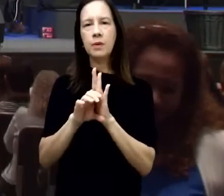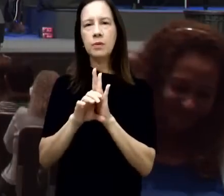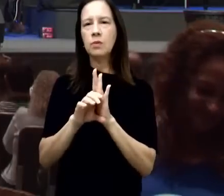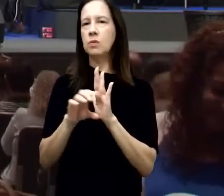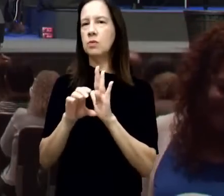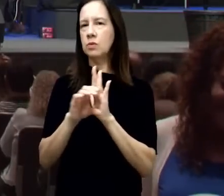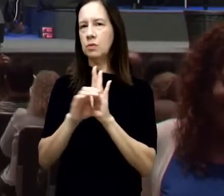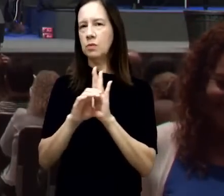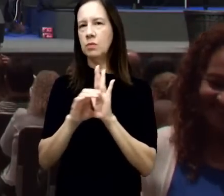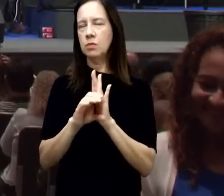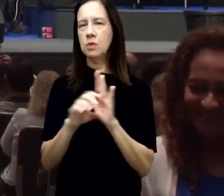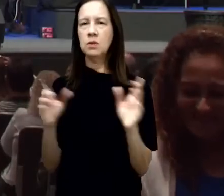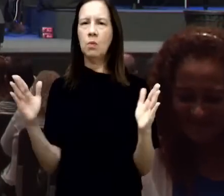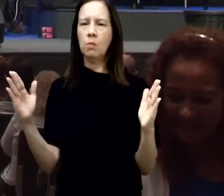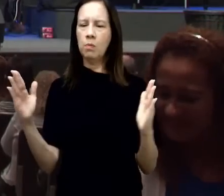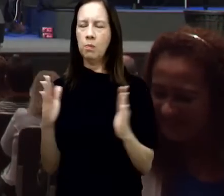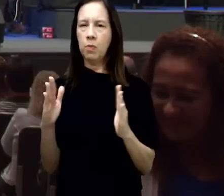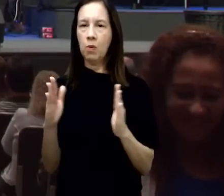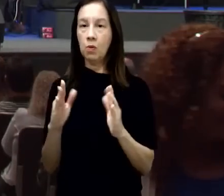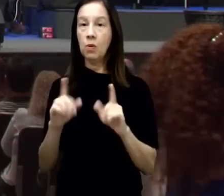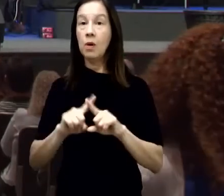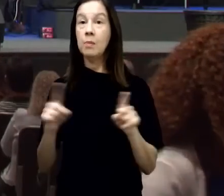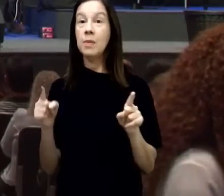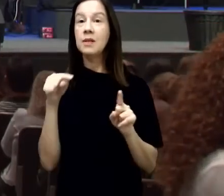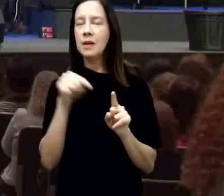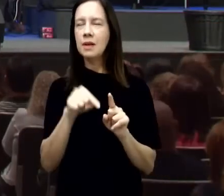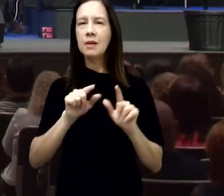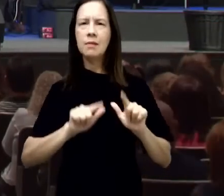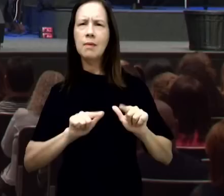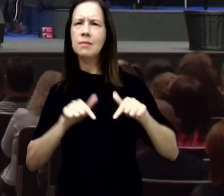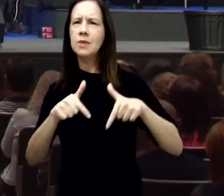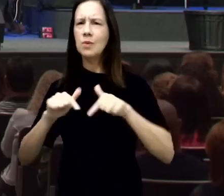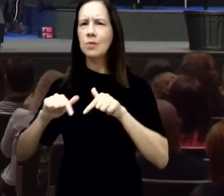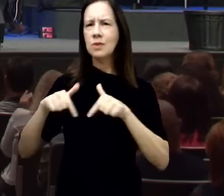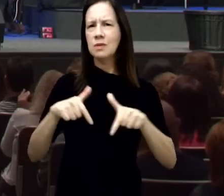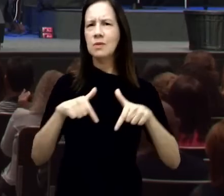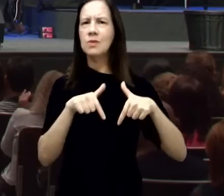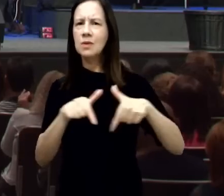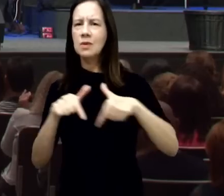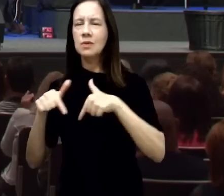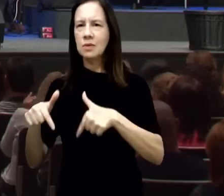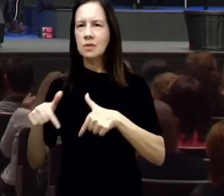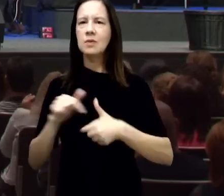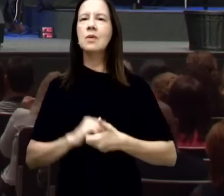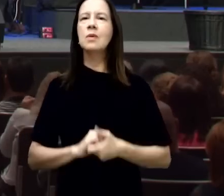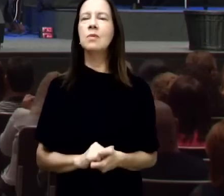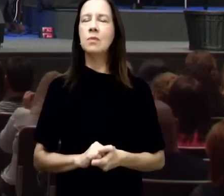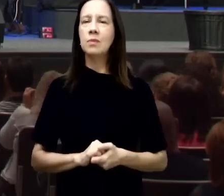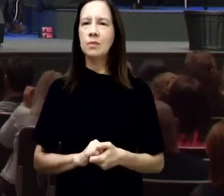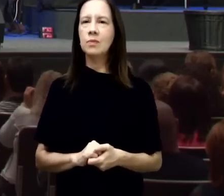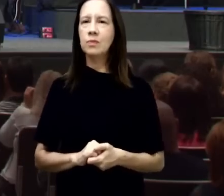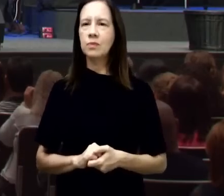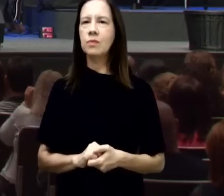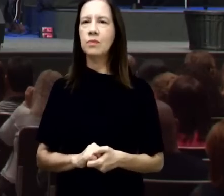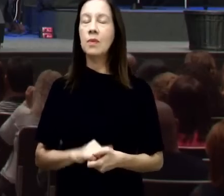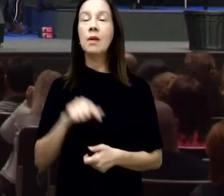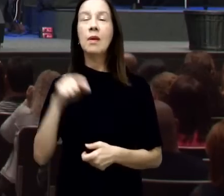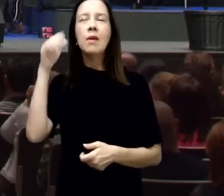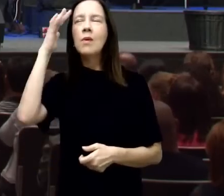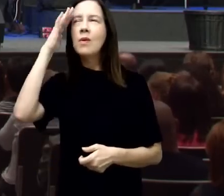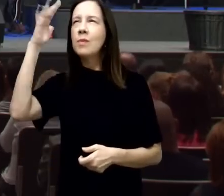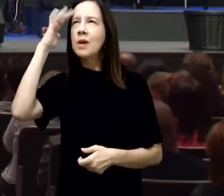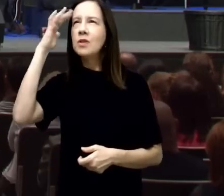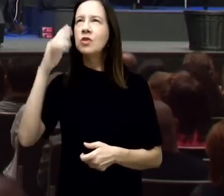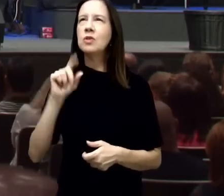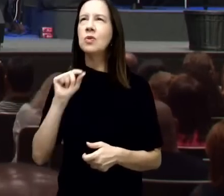na sua narrativa, mas ele é cheio de ação. E a gente bem vê de onde vem, né? Eu imagino